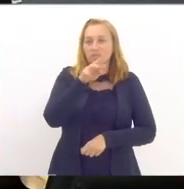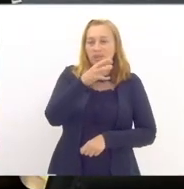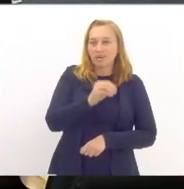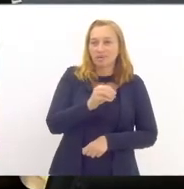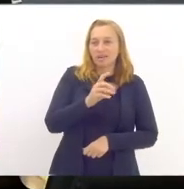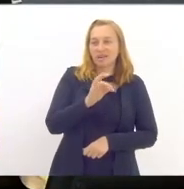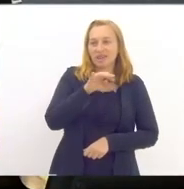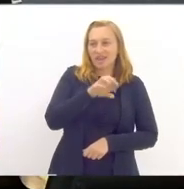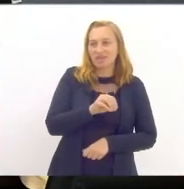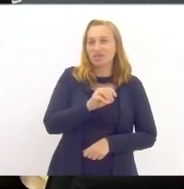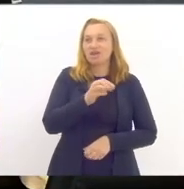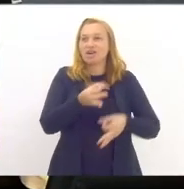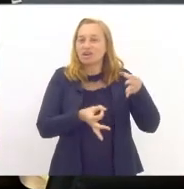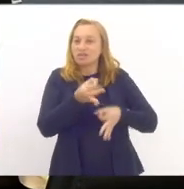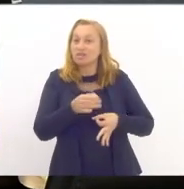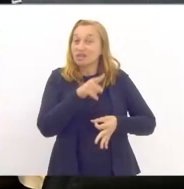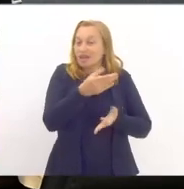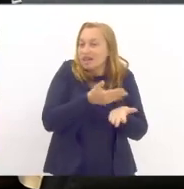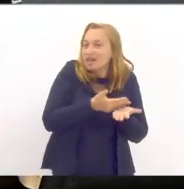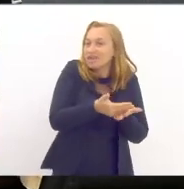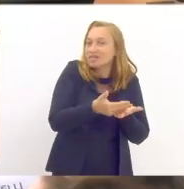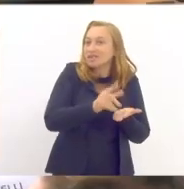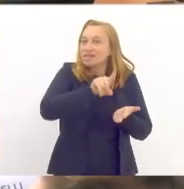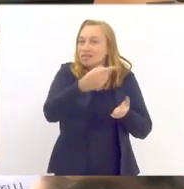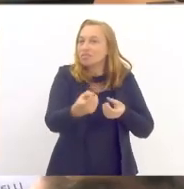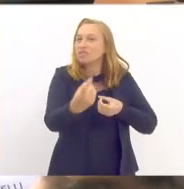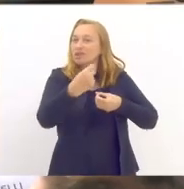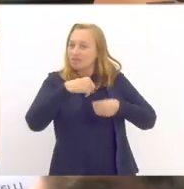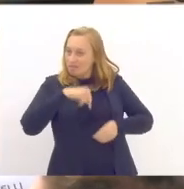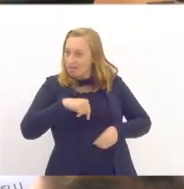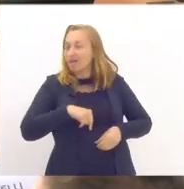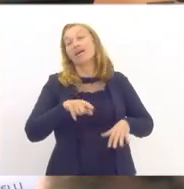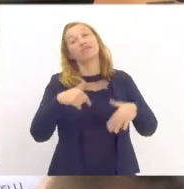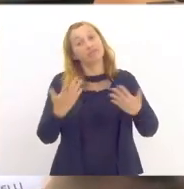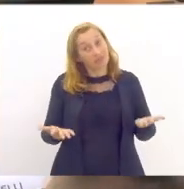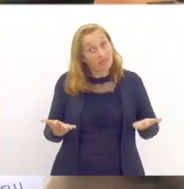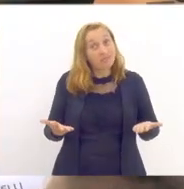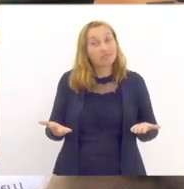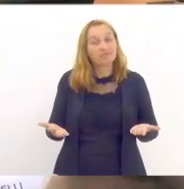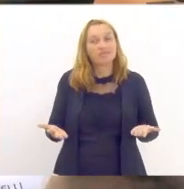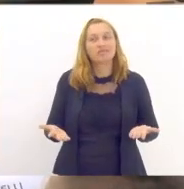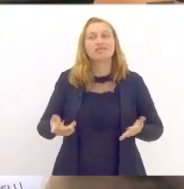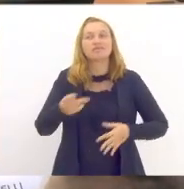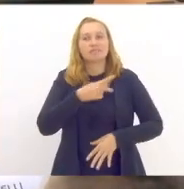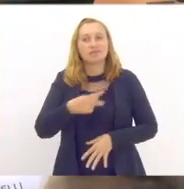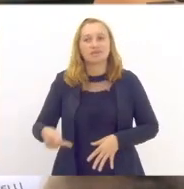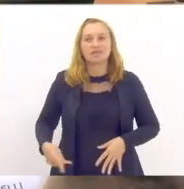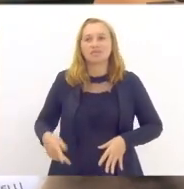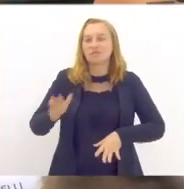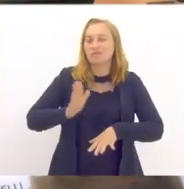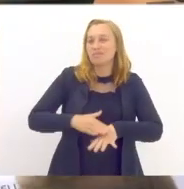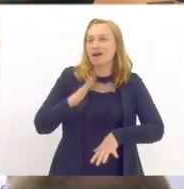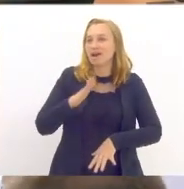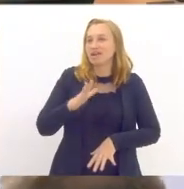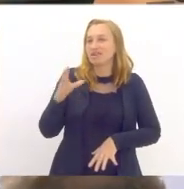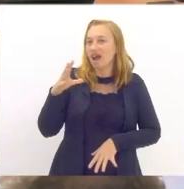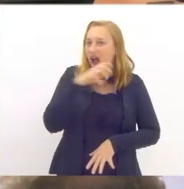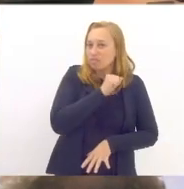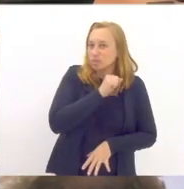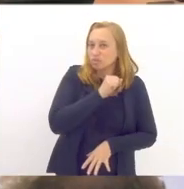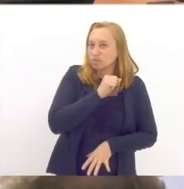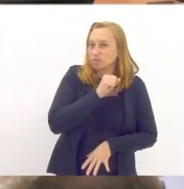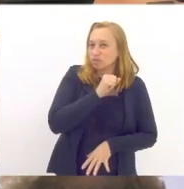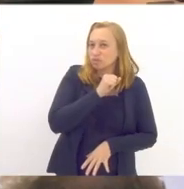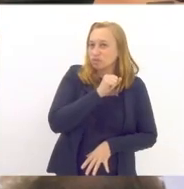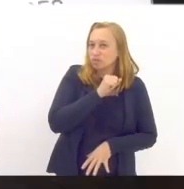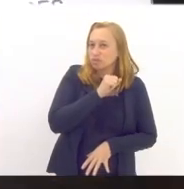é justo, porque foi lá que ele começou, depois que ele veio para cá. Então, o presidente foi muito mais rápido,